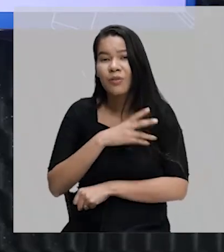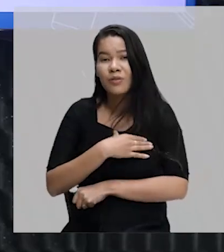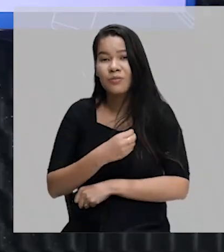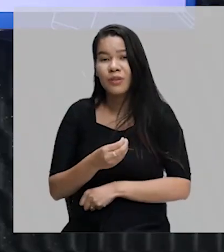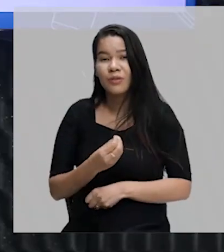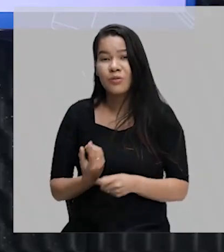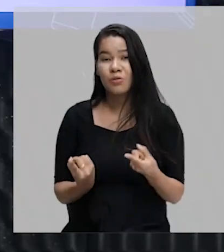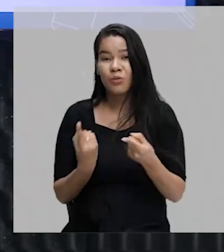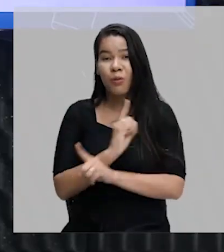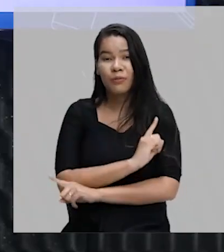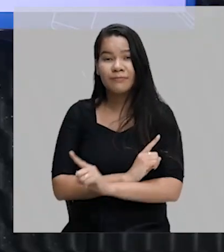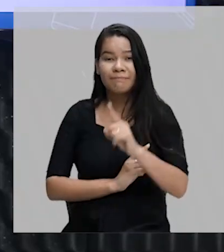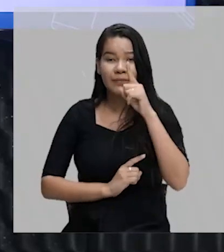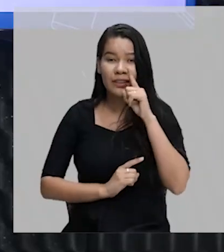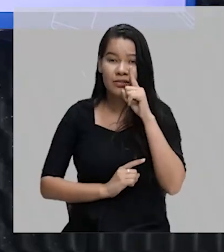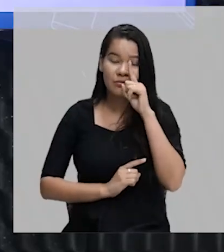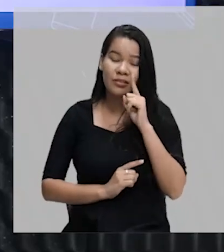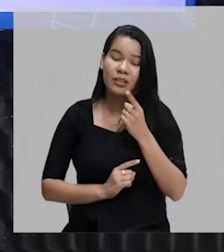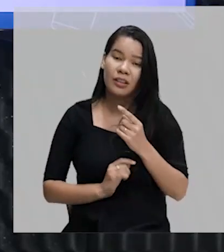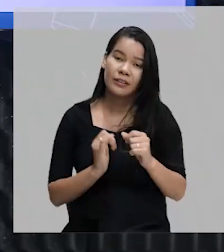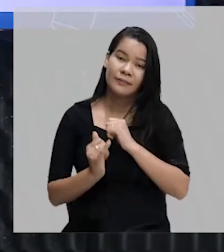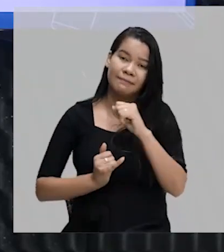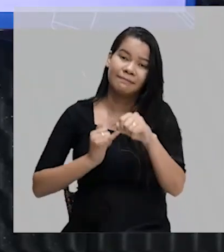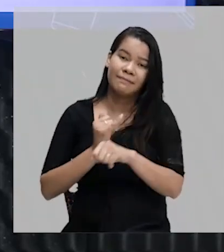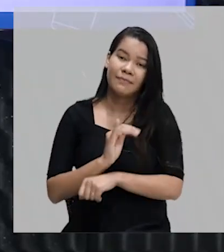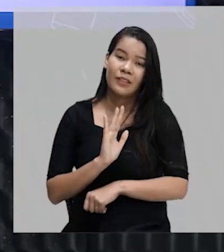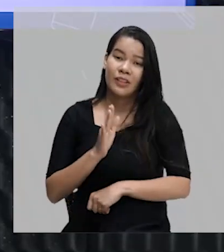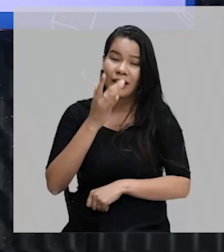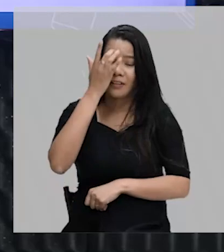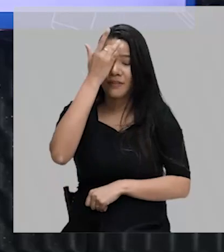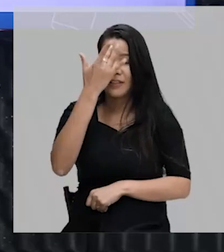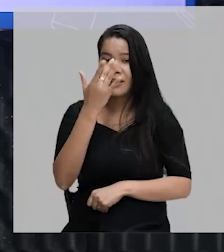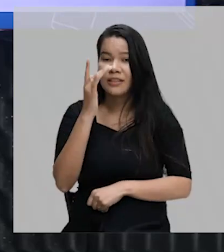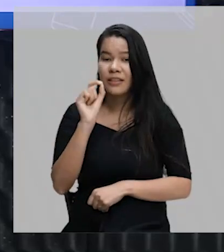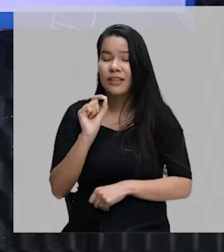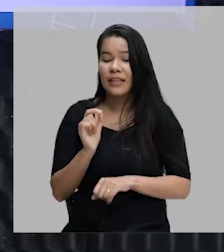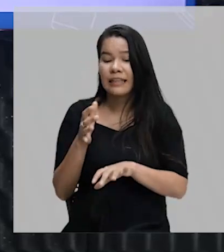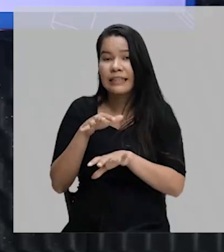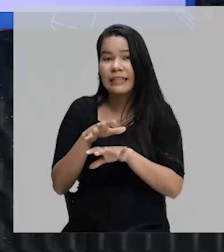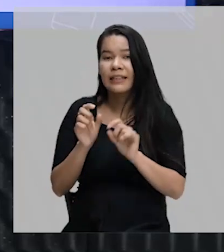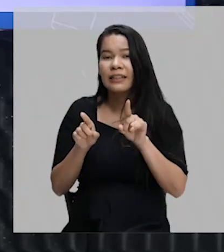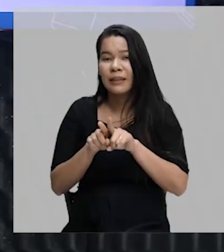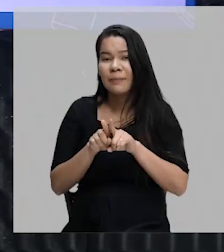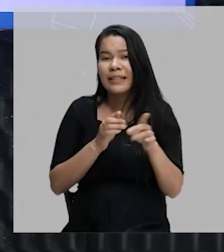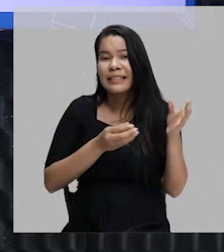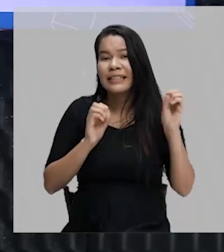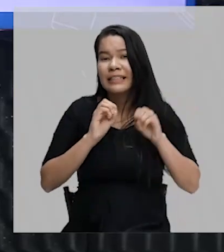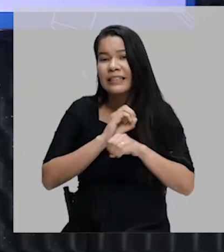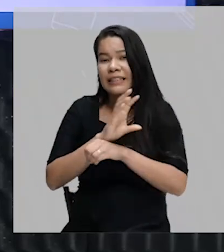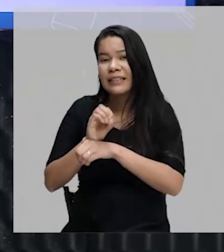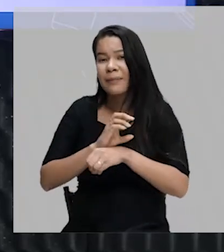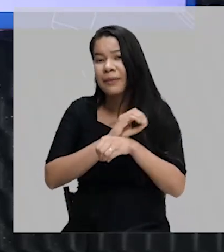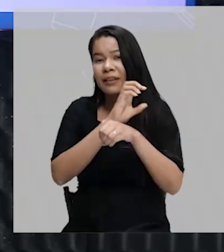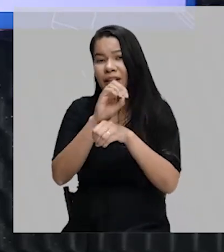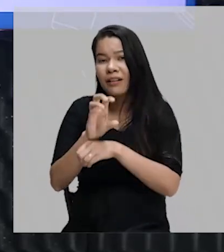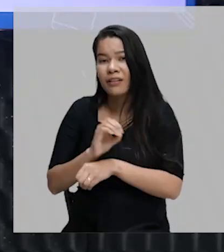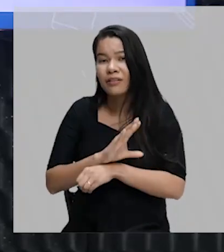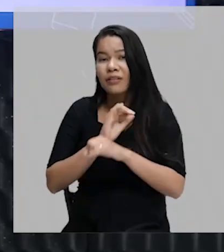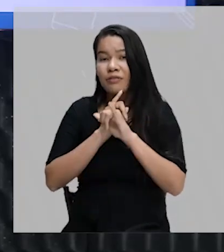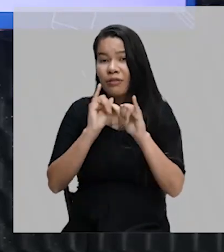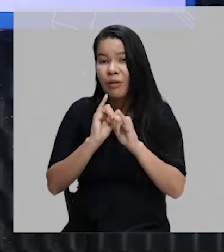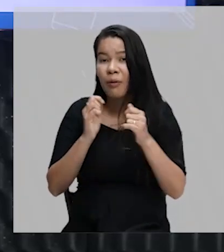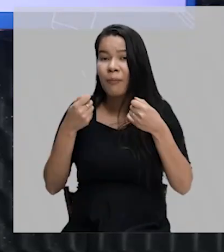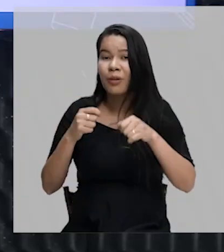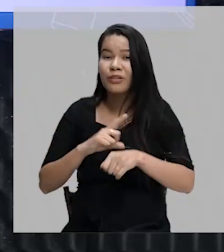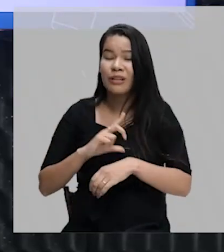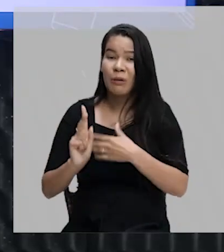internet, já que a facilidade para acessar este ambiente e disseminar informações de forma indiscriminada pode